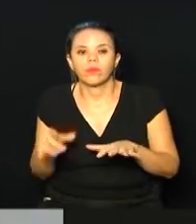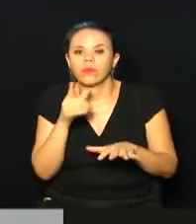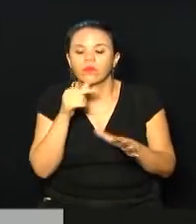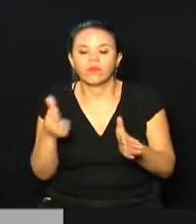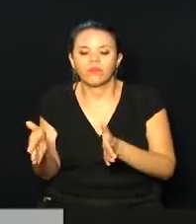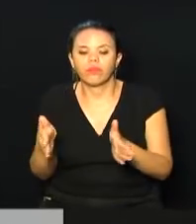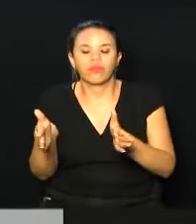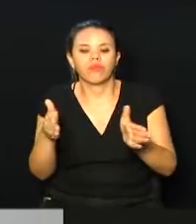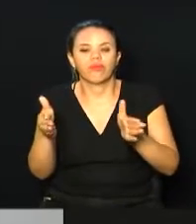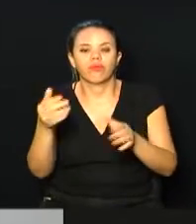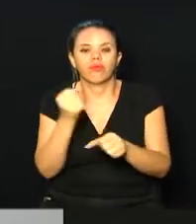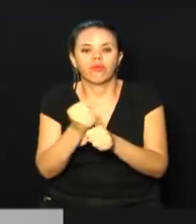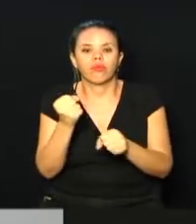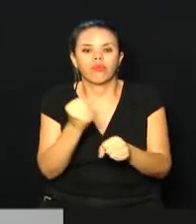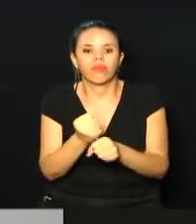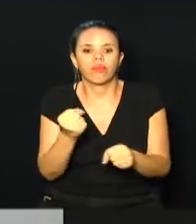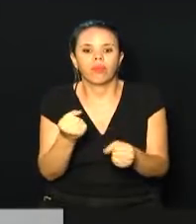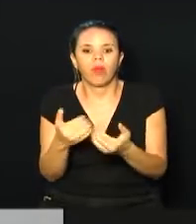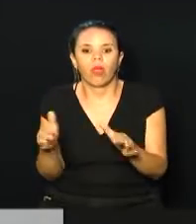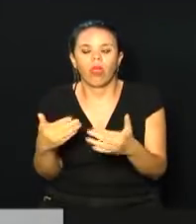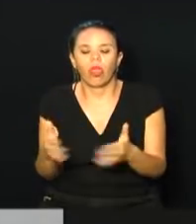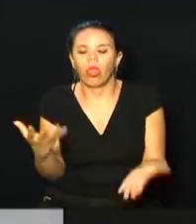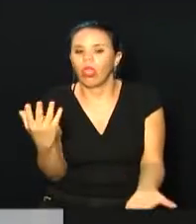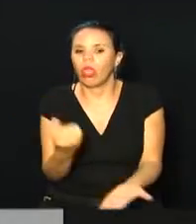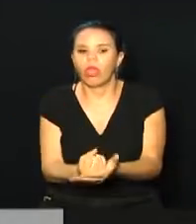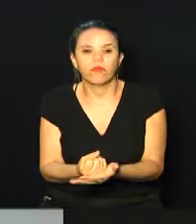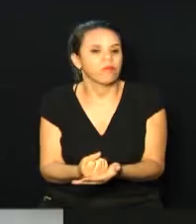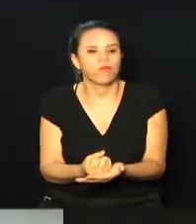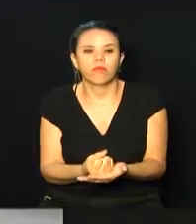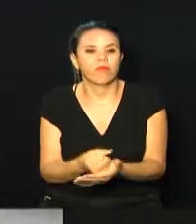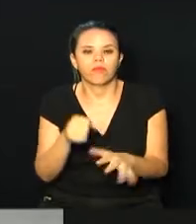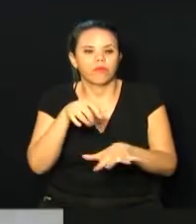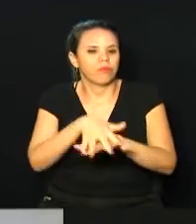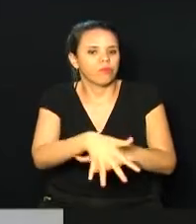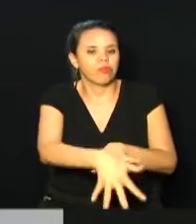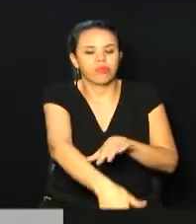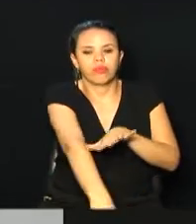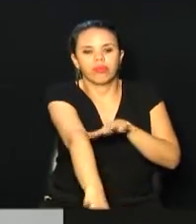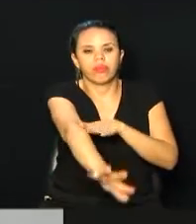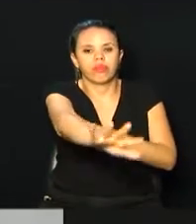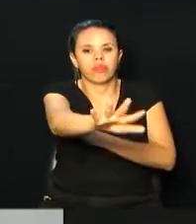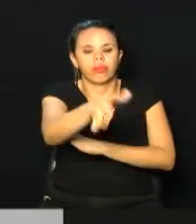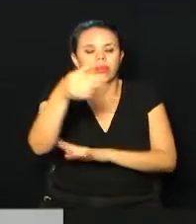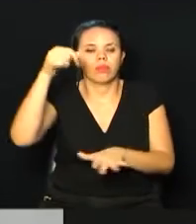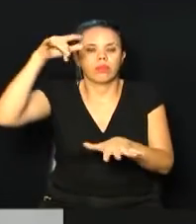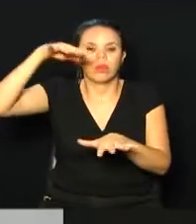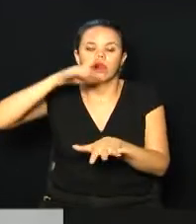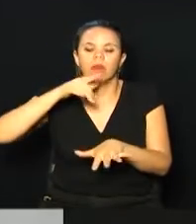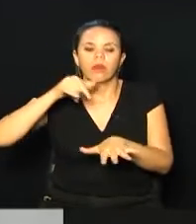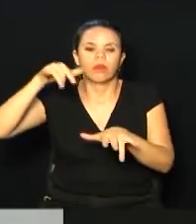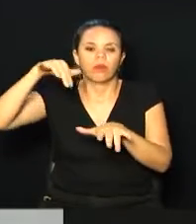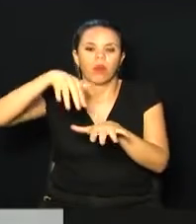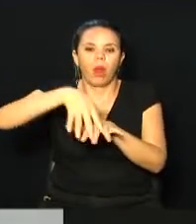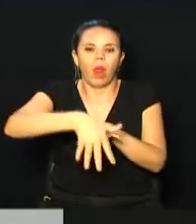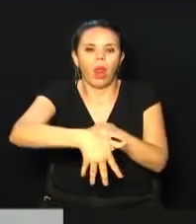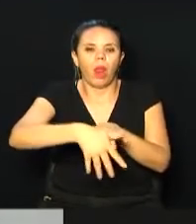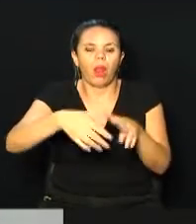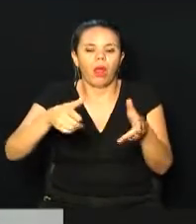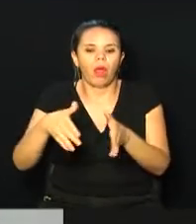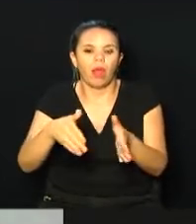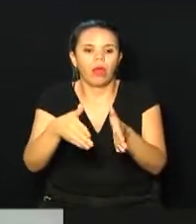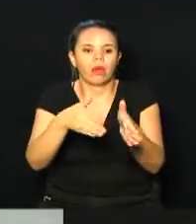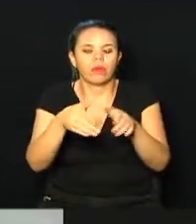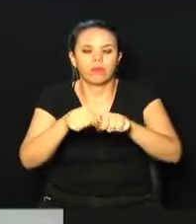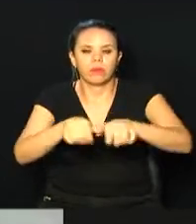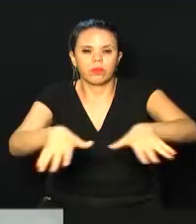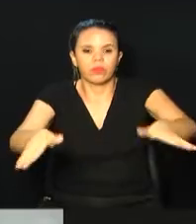grande, totalmente impermeabilizada. Toda a água que cai naquela cabeceira vai